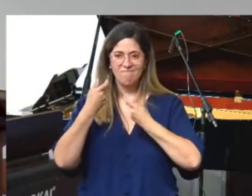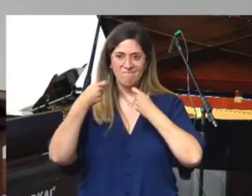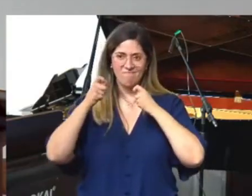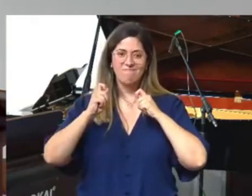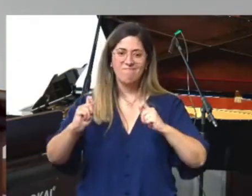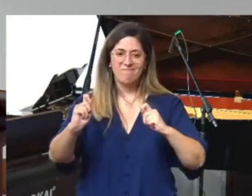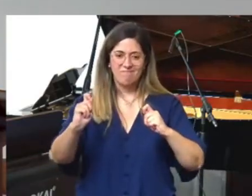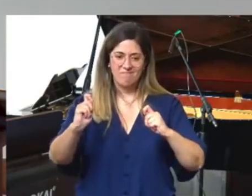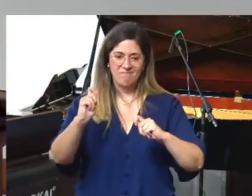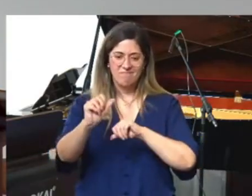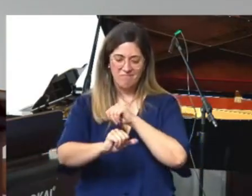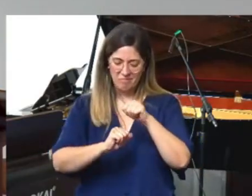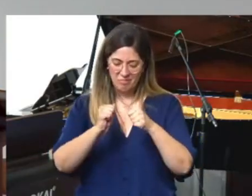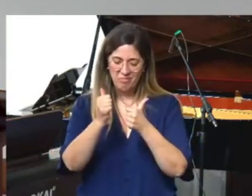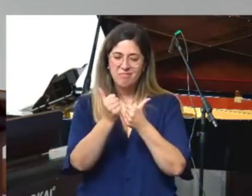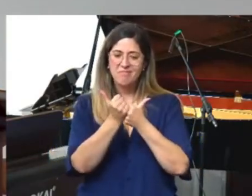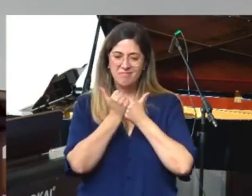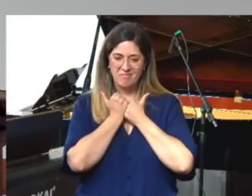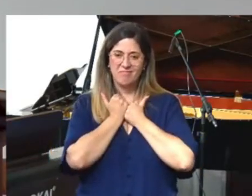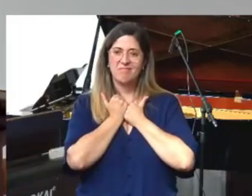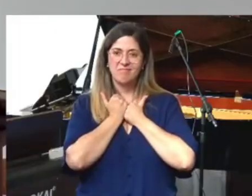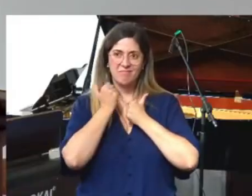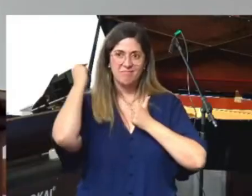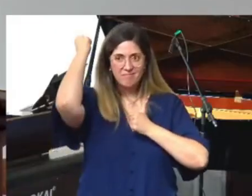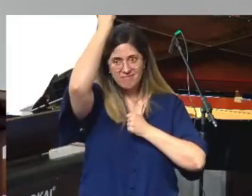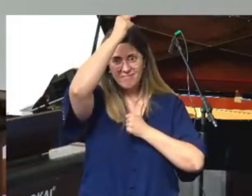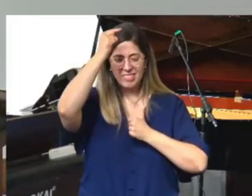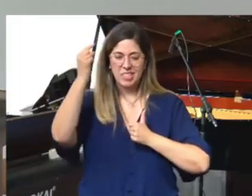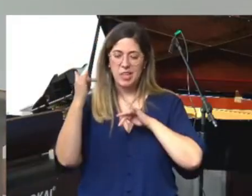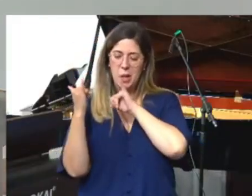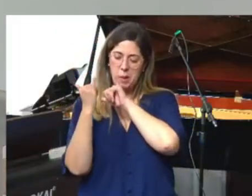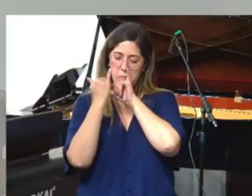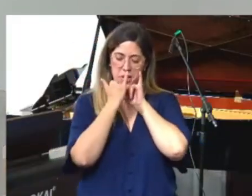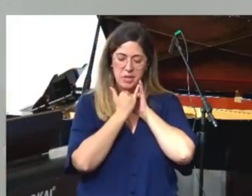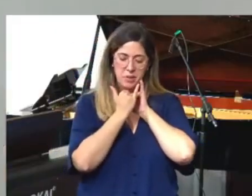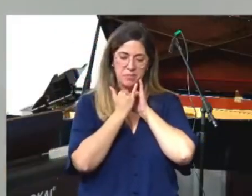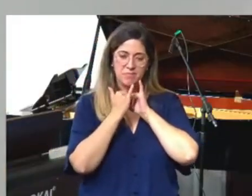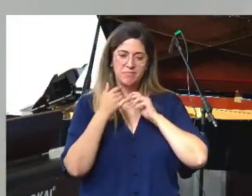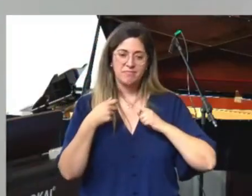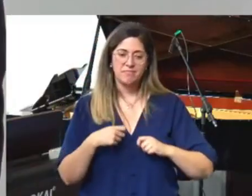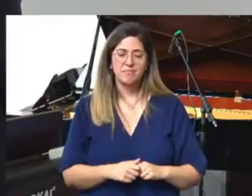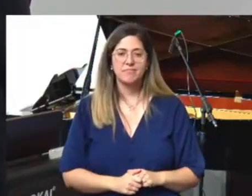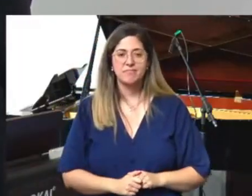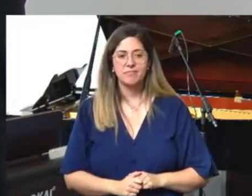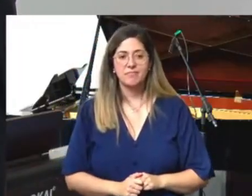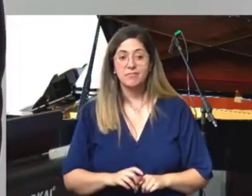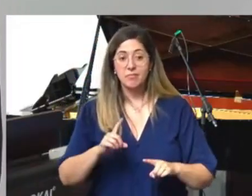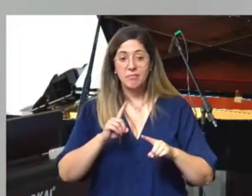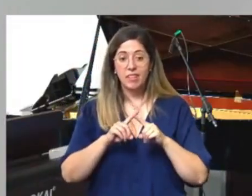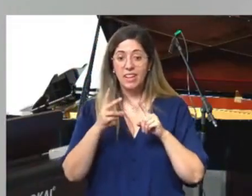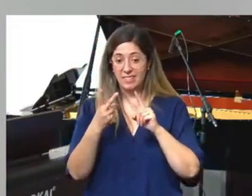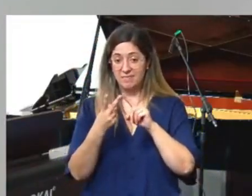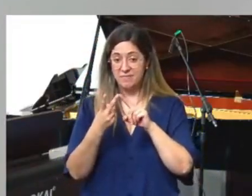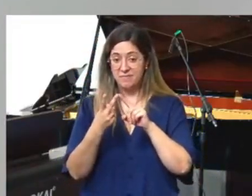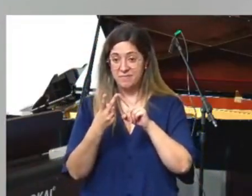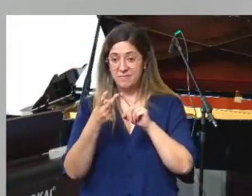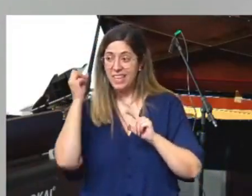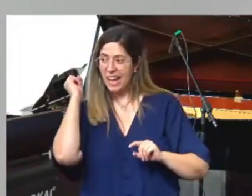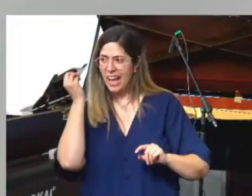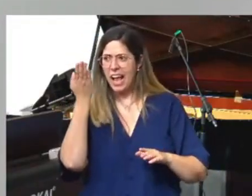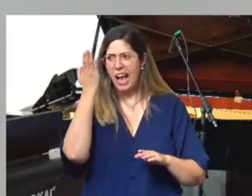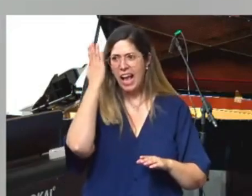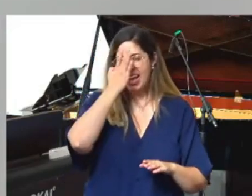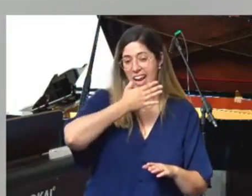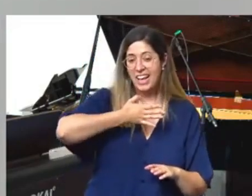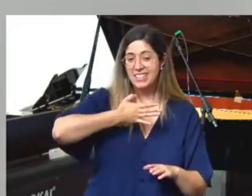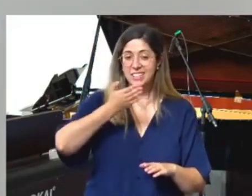obra de Cristo, que perdoa e santifica pessoas. Mas esta graça se manifestou não somente no